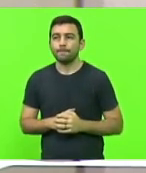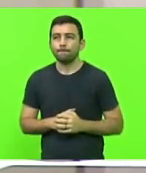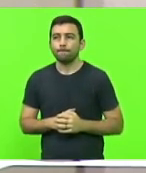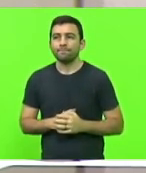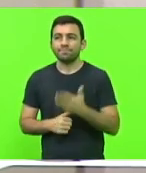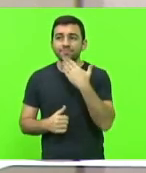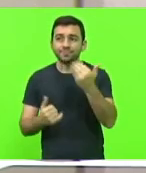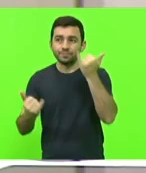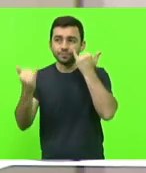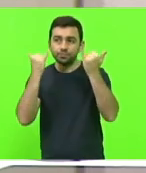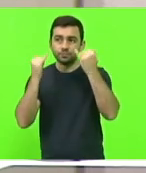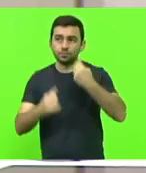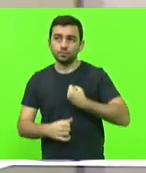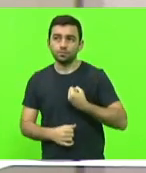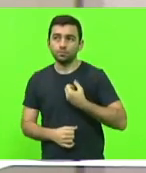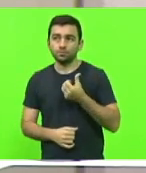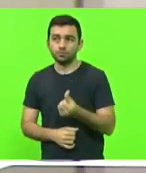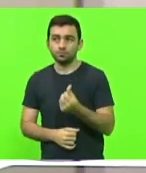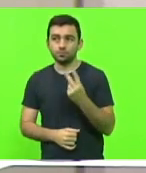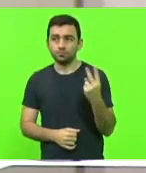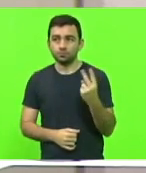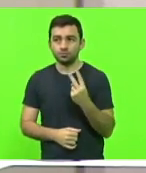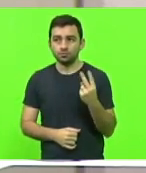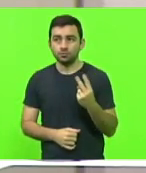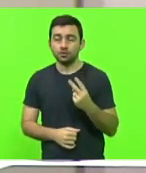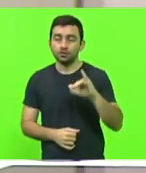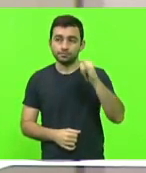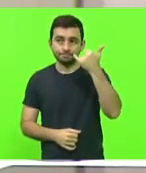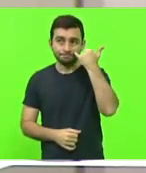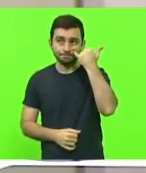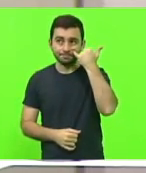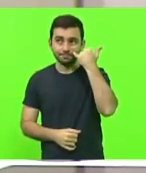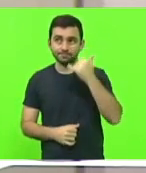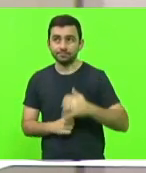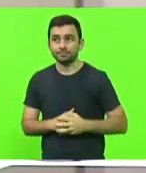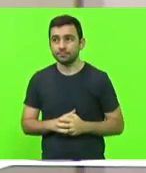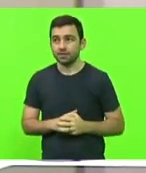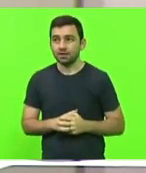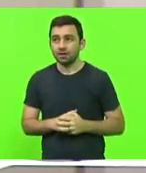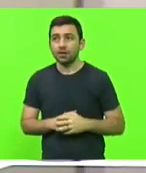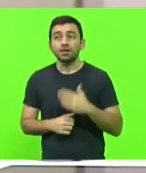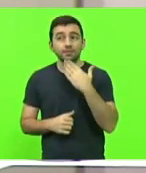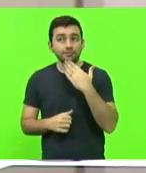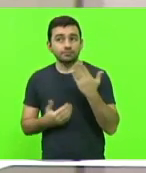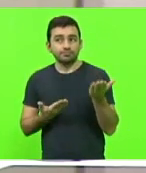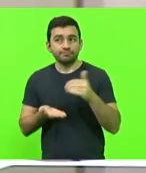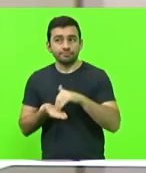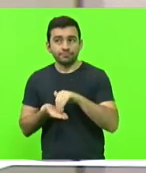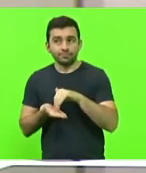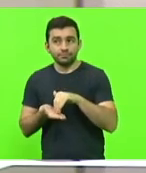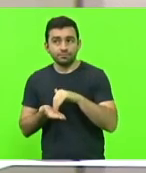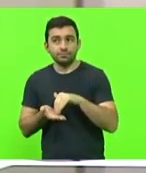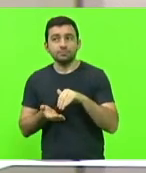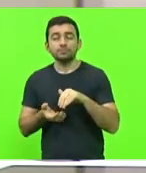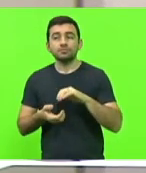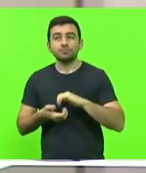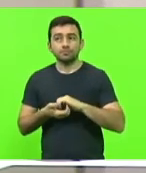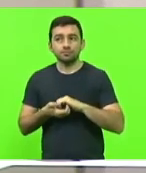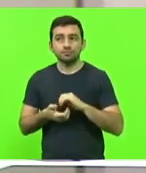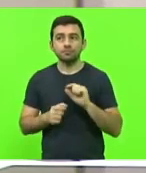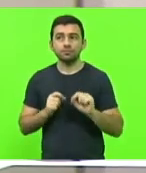Pedido de informação número 622, deputado Gessé Lopes, solicitando ao secretário de Estado da Casa Civil